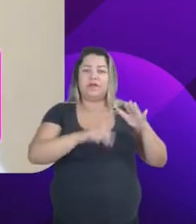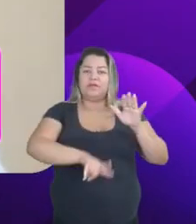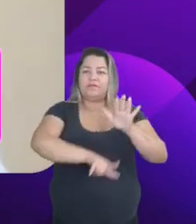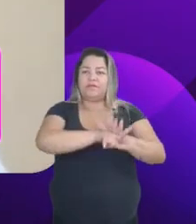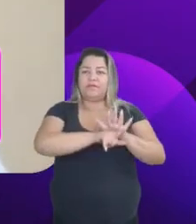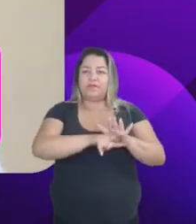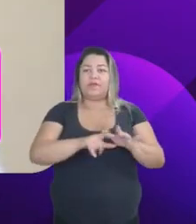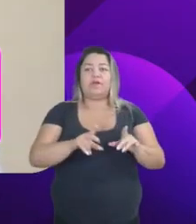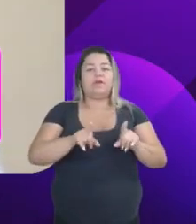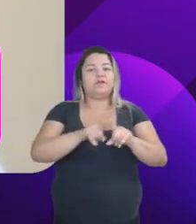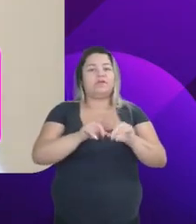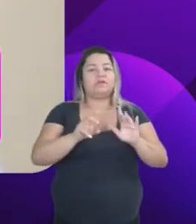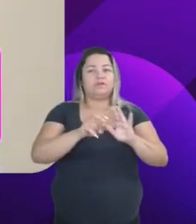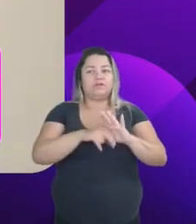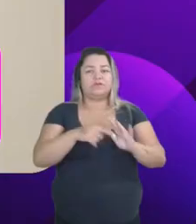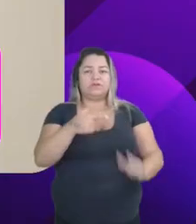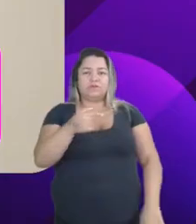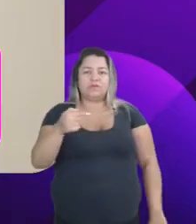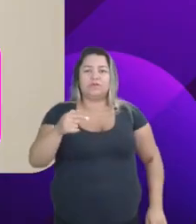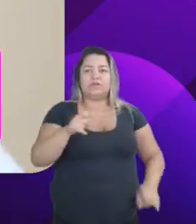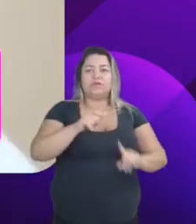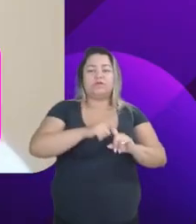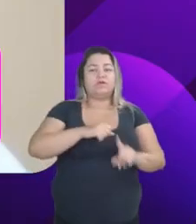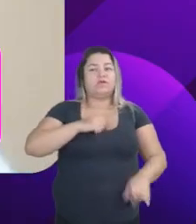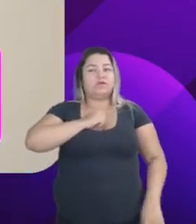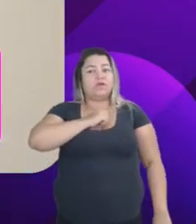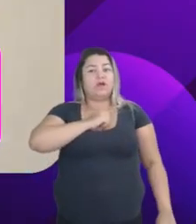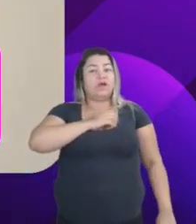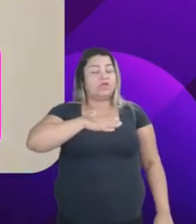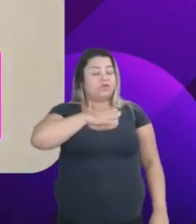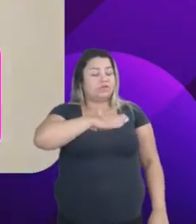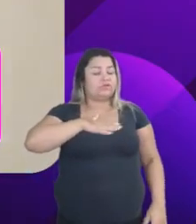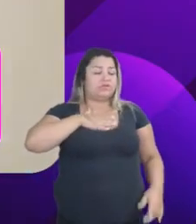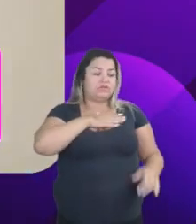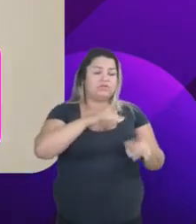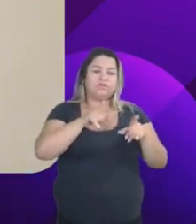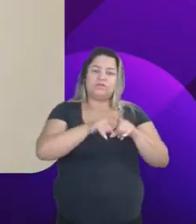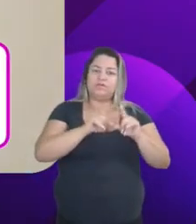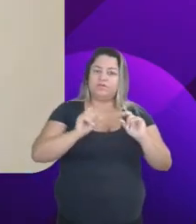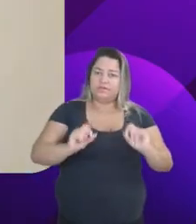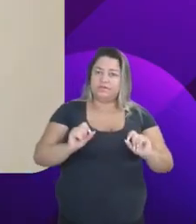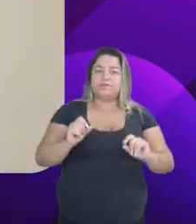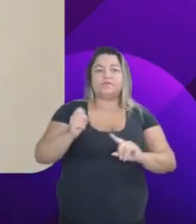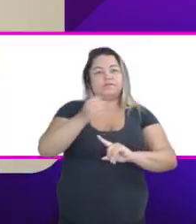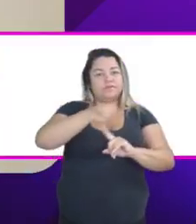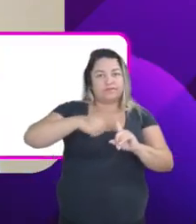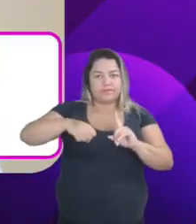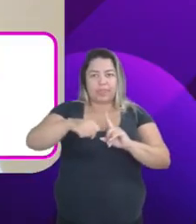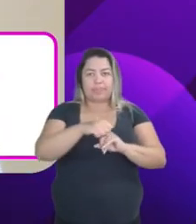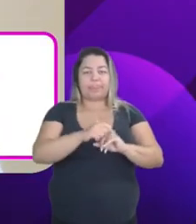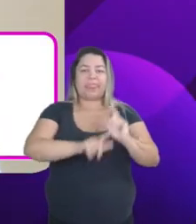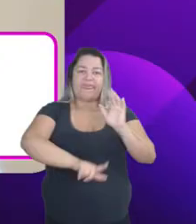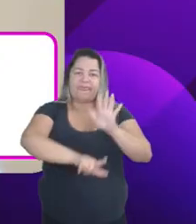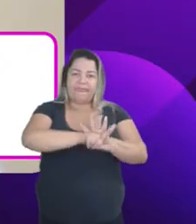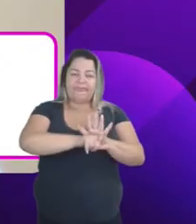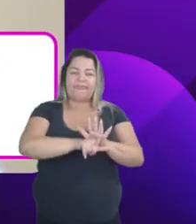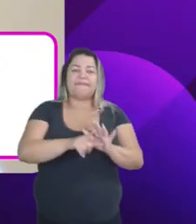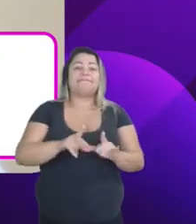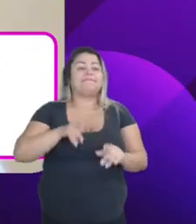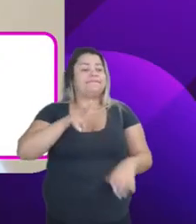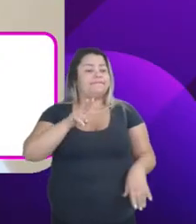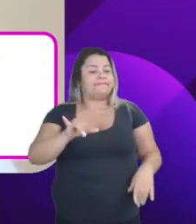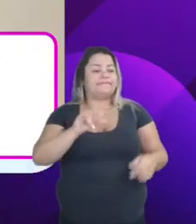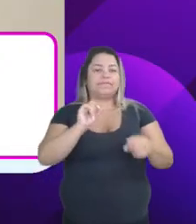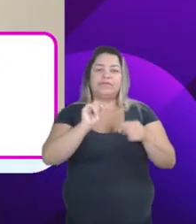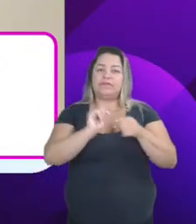Penha, criada em 7 de agosto de 2006, é um divisor de águas na nossa sociedade. Essa lei, ela vai